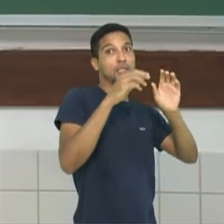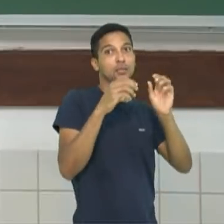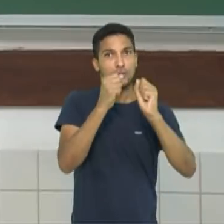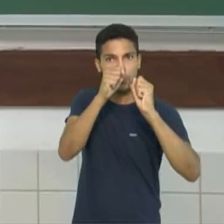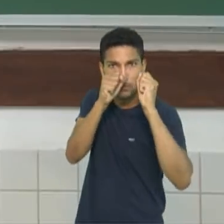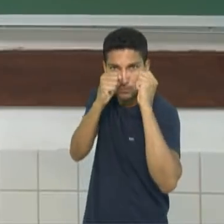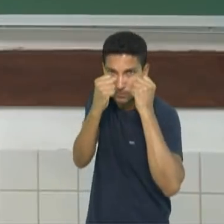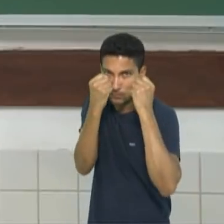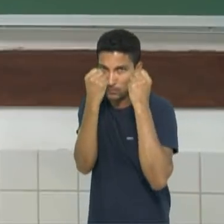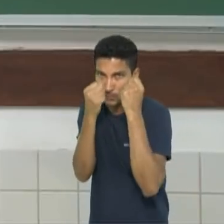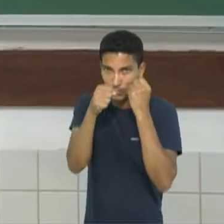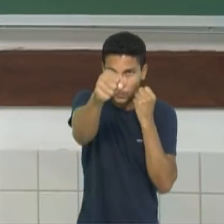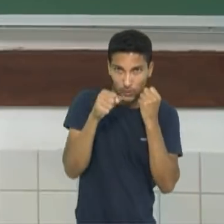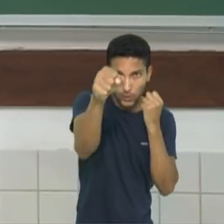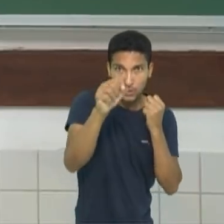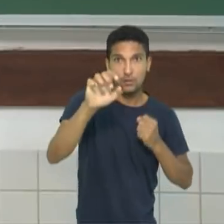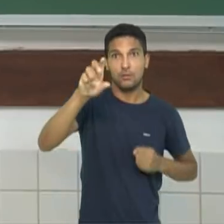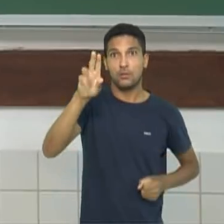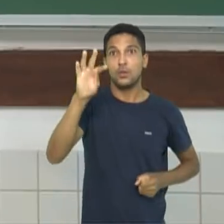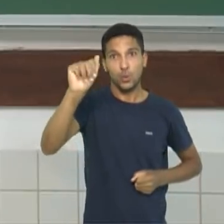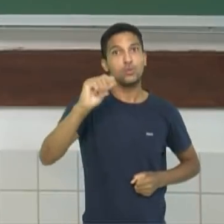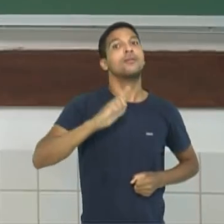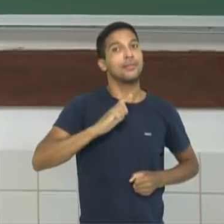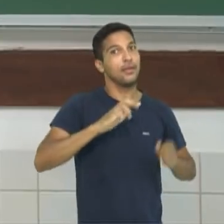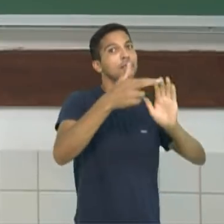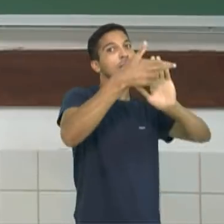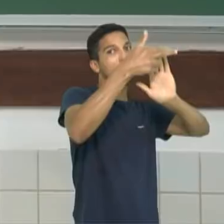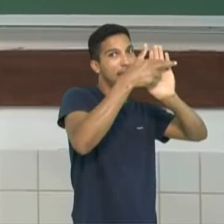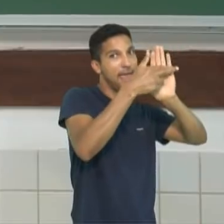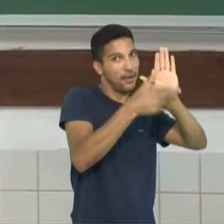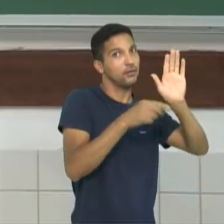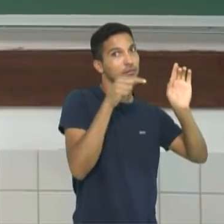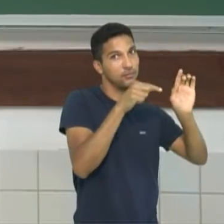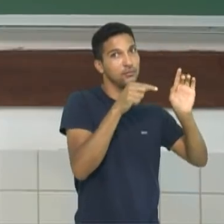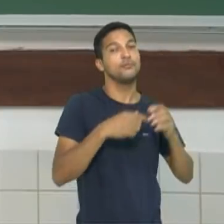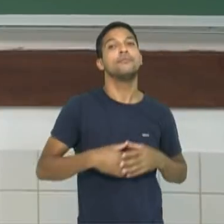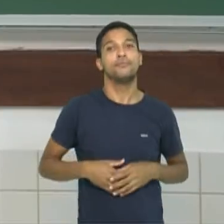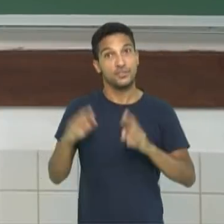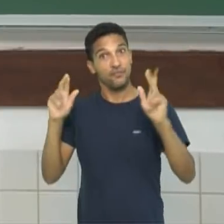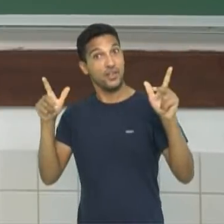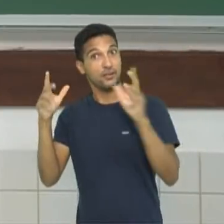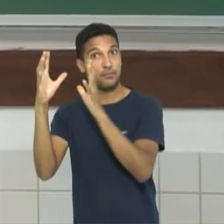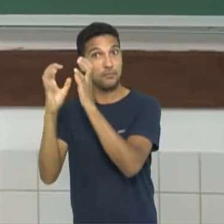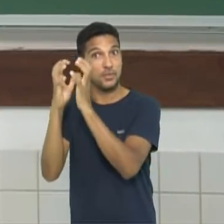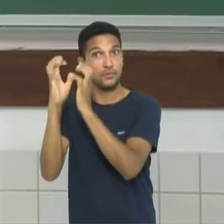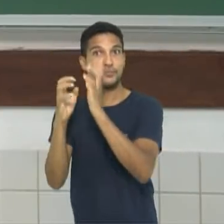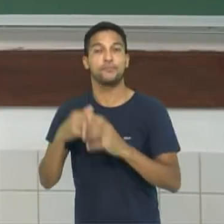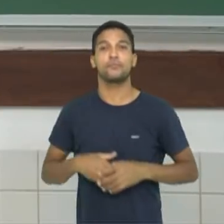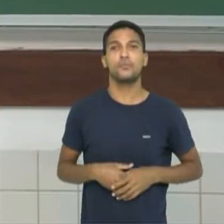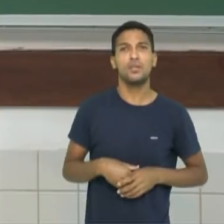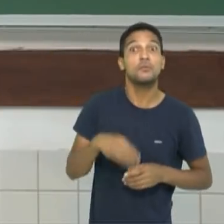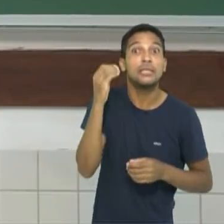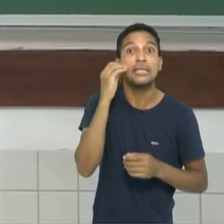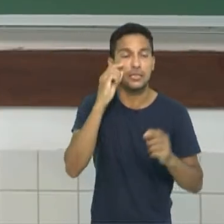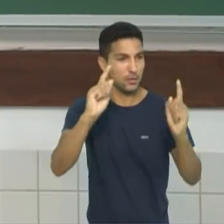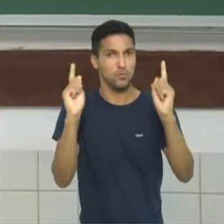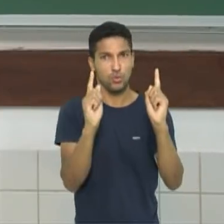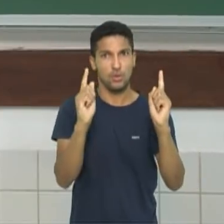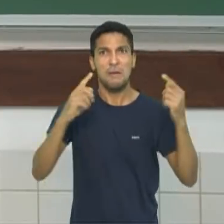competidores devem seguir uma regra e apesar de você estar na tentativa de superar o teu opositor, também é